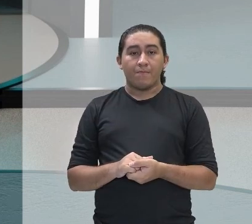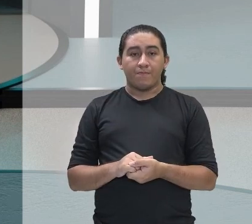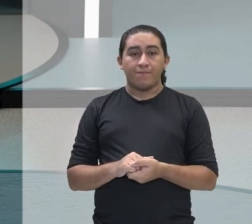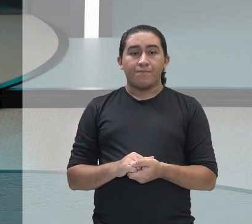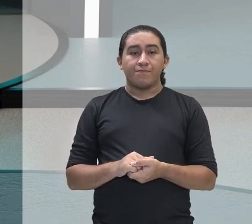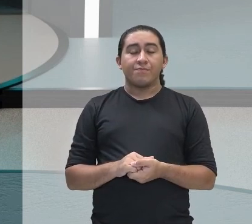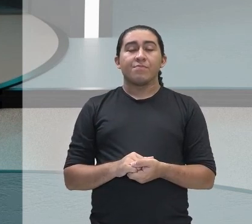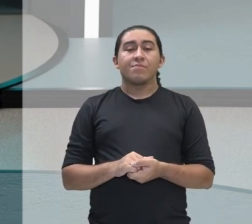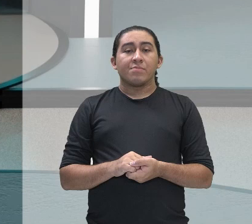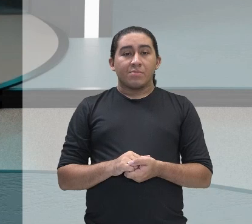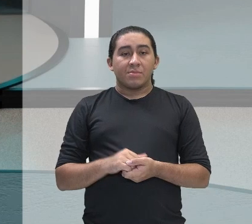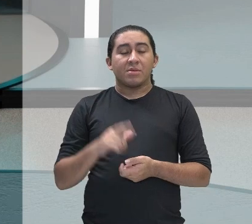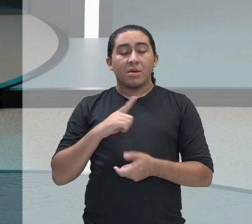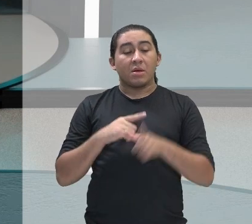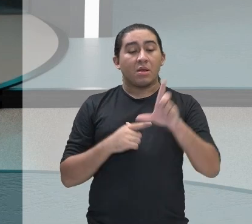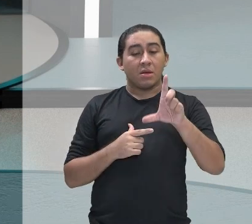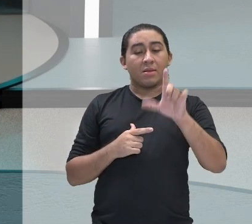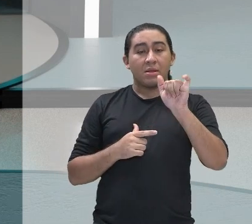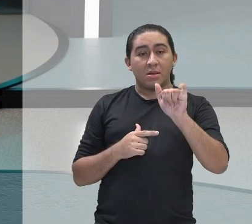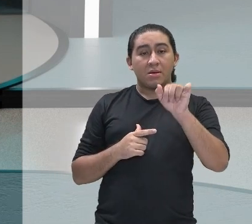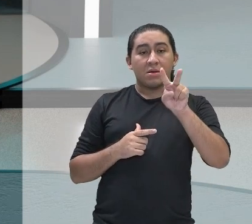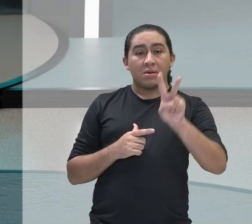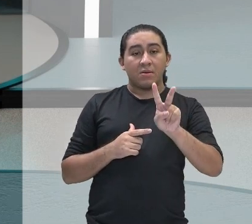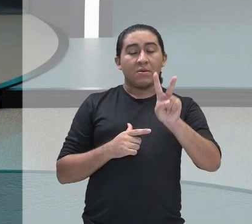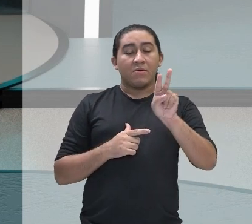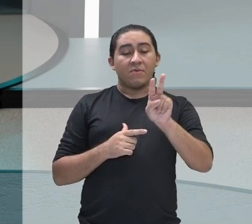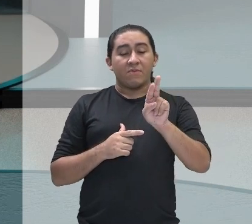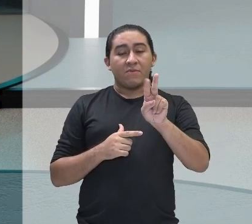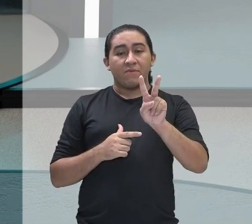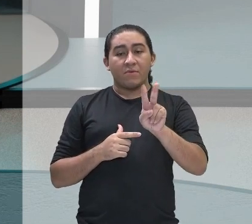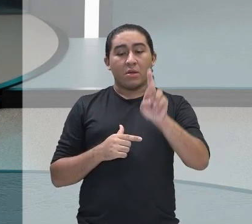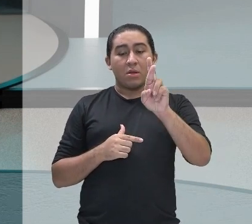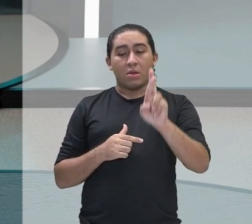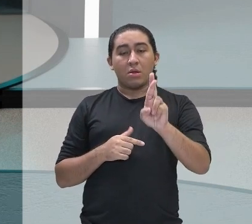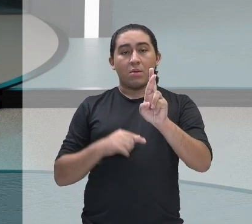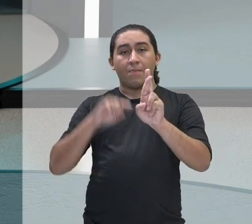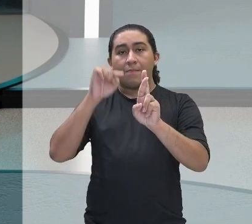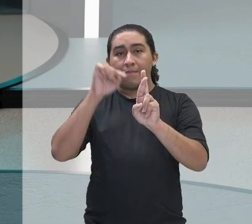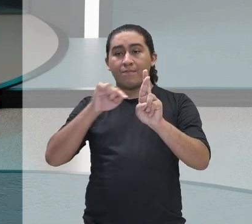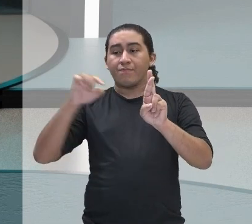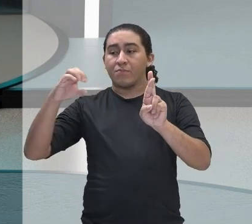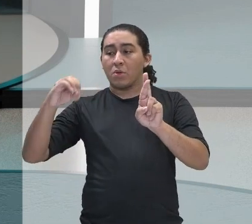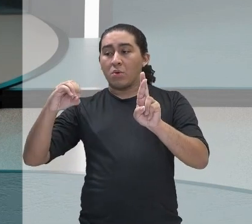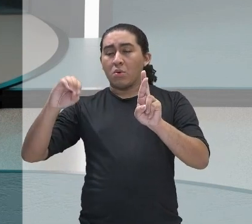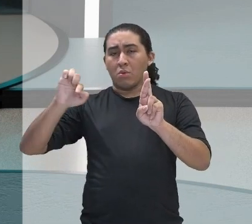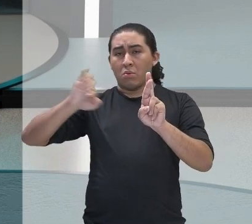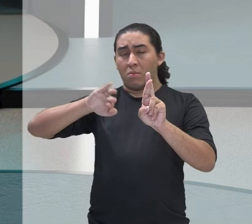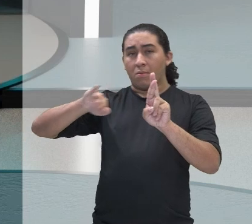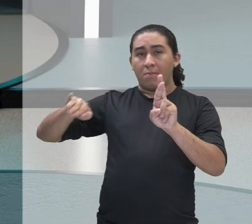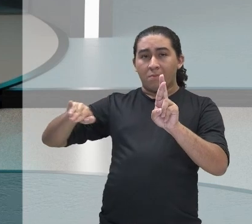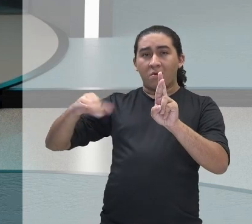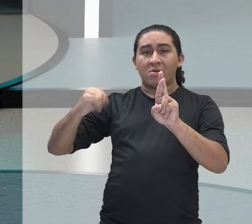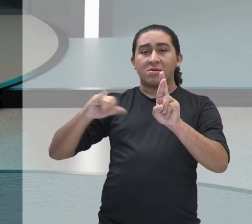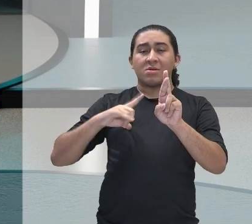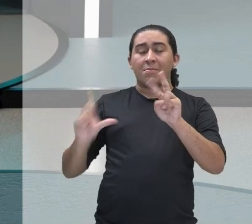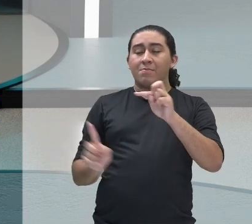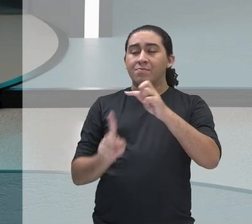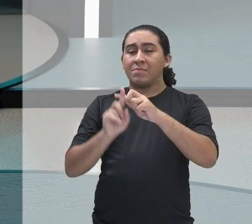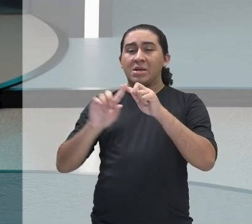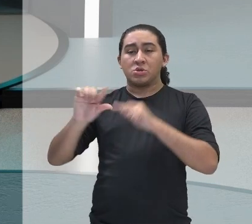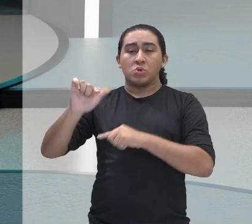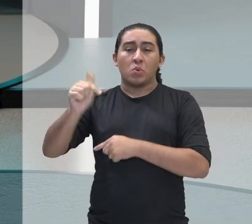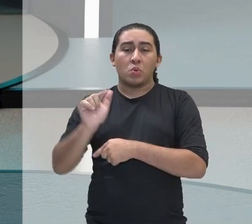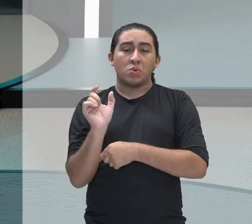V, R é o radical. Quando eu acrescento,